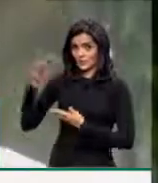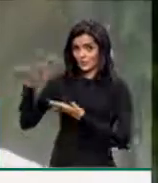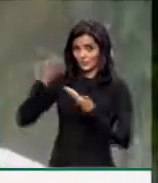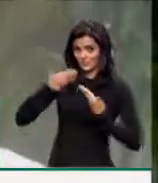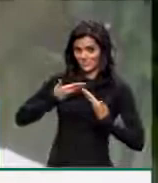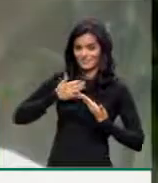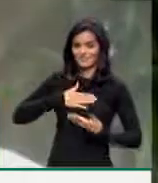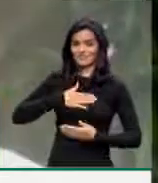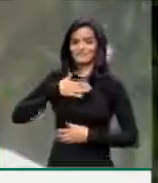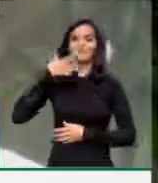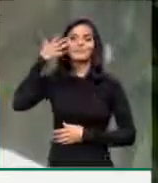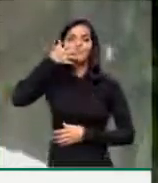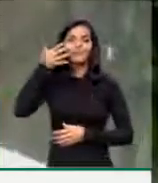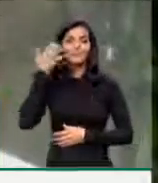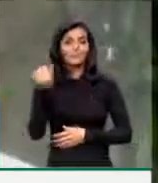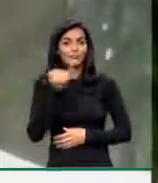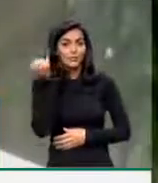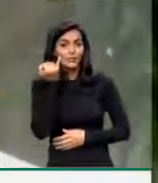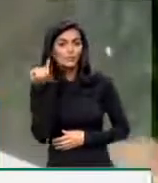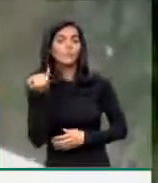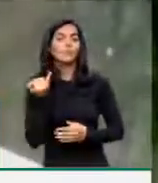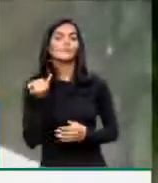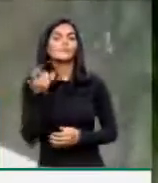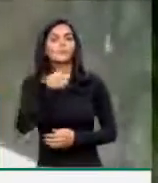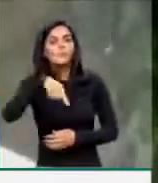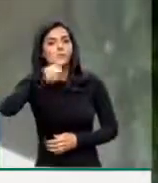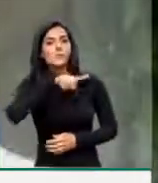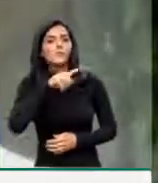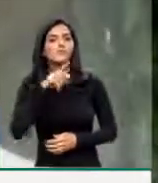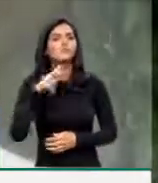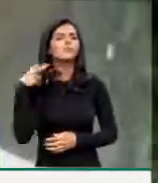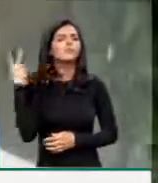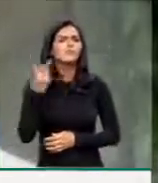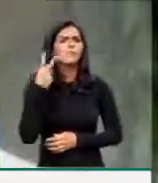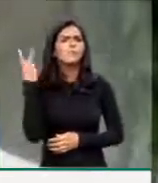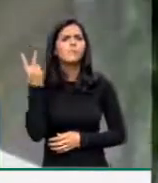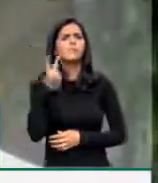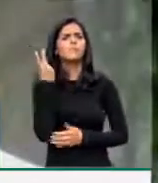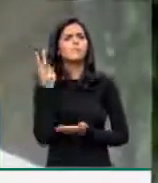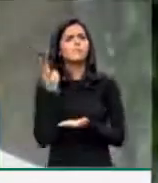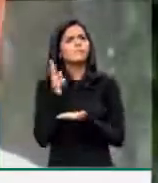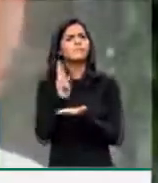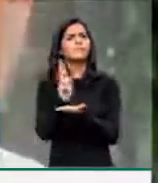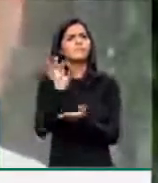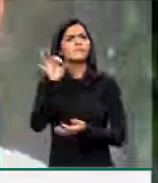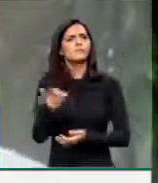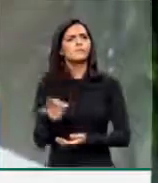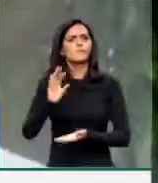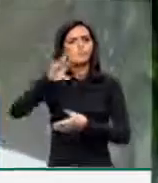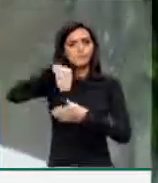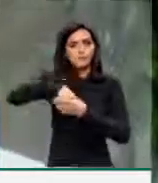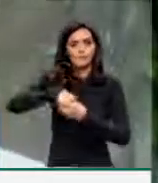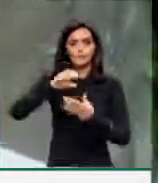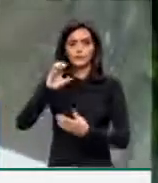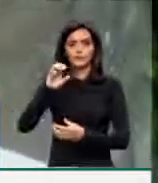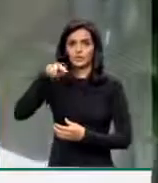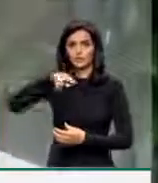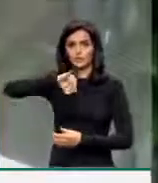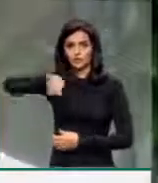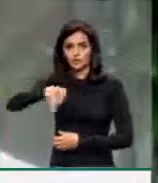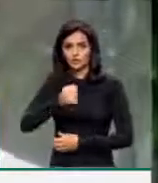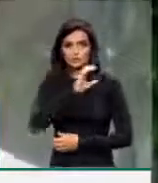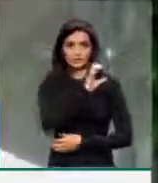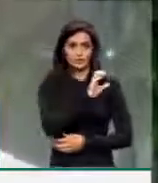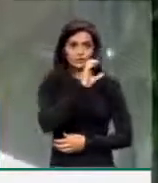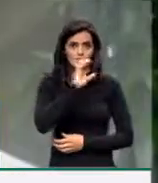importante que a Câmara dos Deputados possa valorizar essa representação. O CNJ e o CNMP